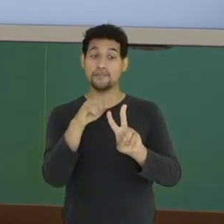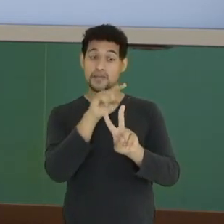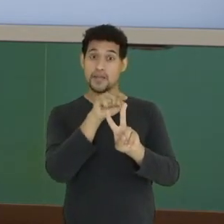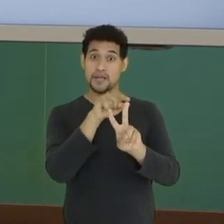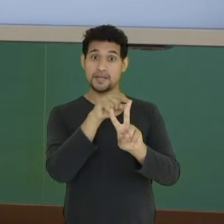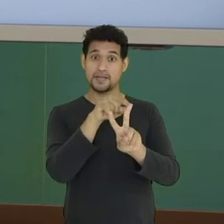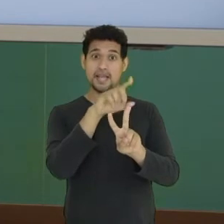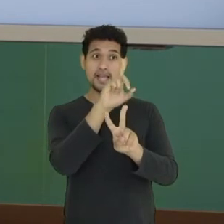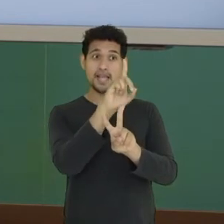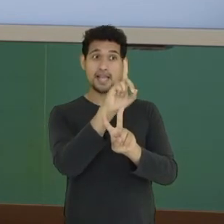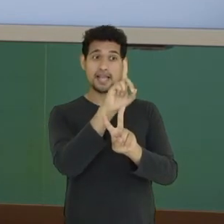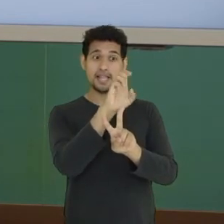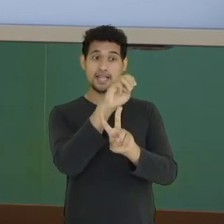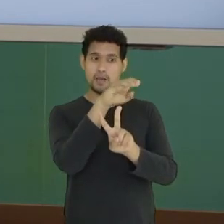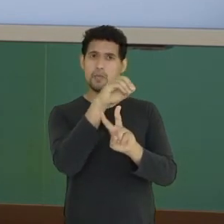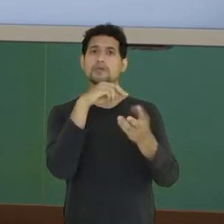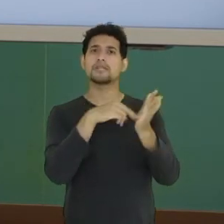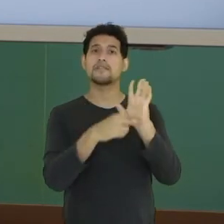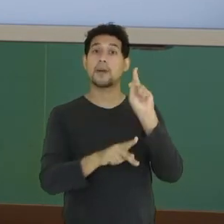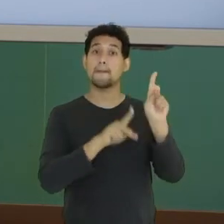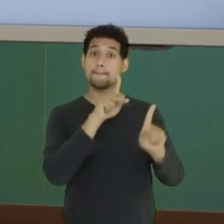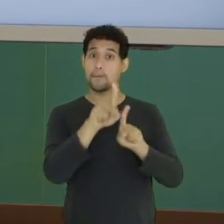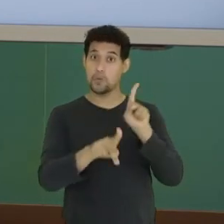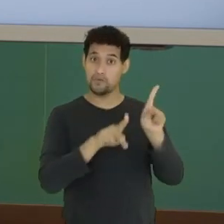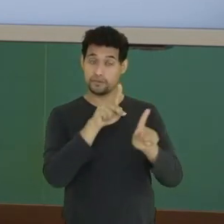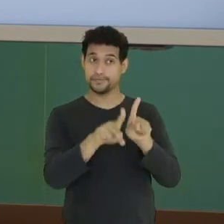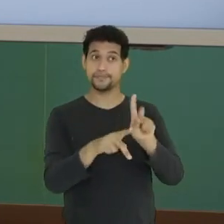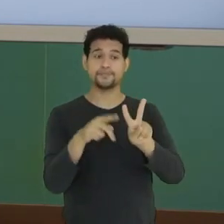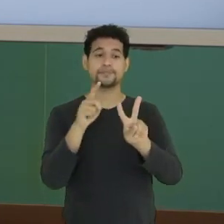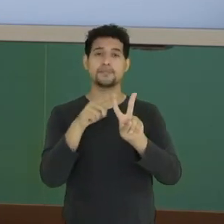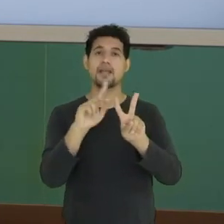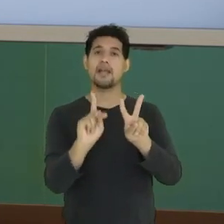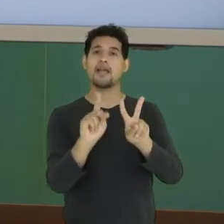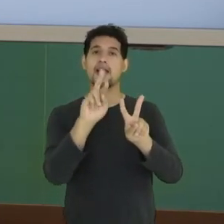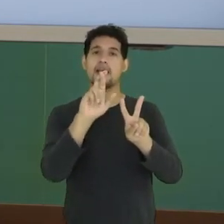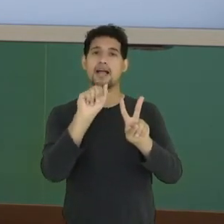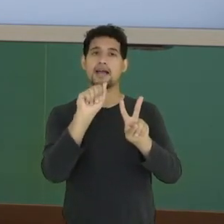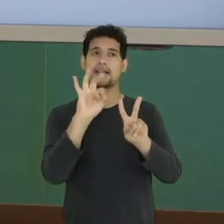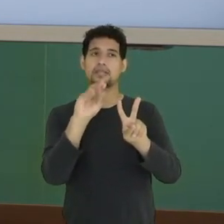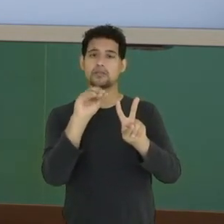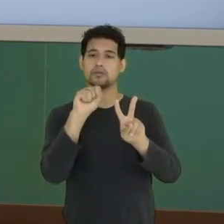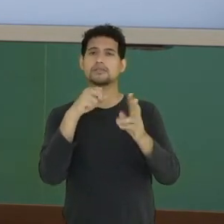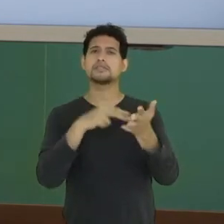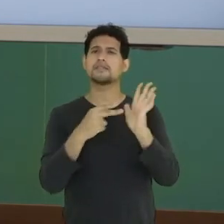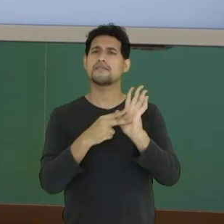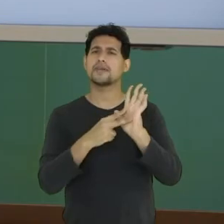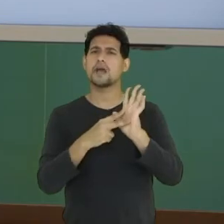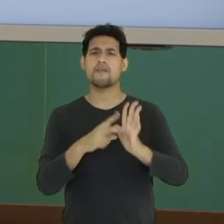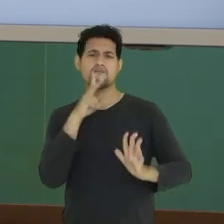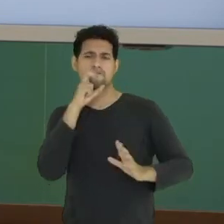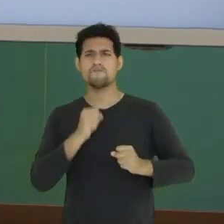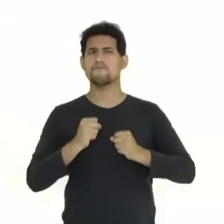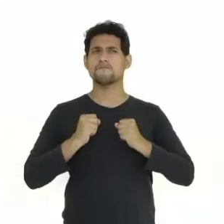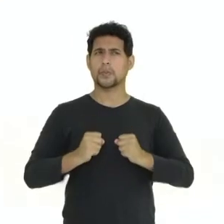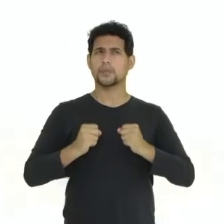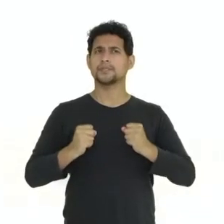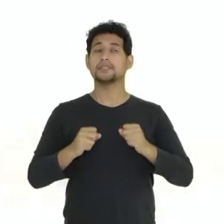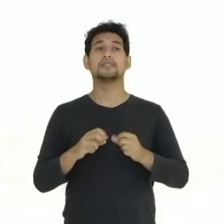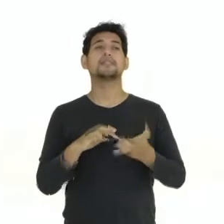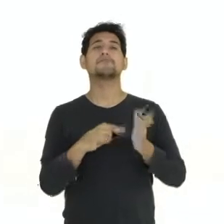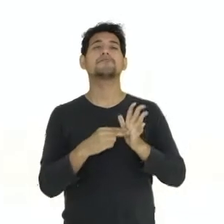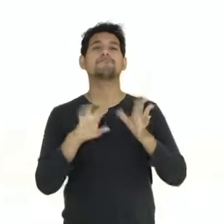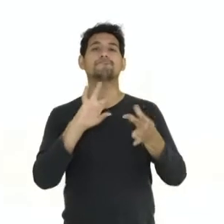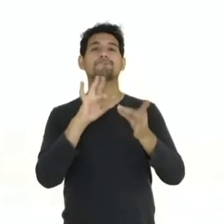povo, e kratos, que significa poder. Logo, democracia nada mais é do que o